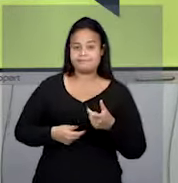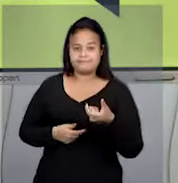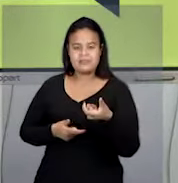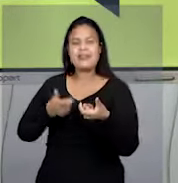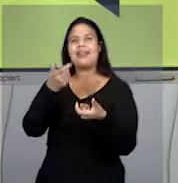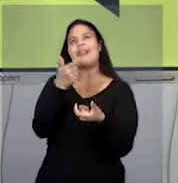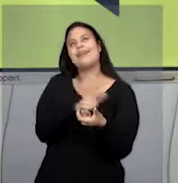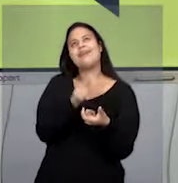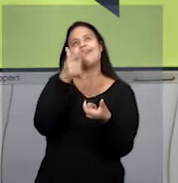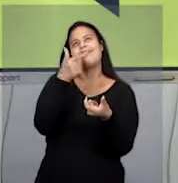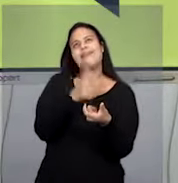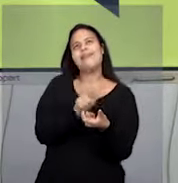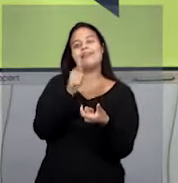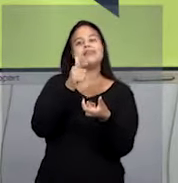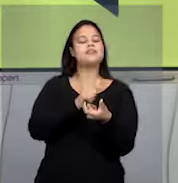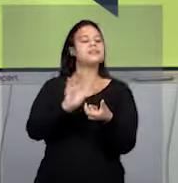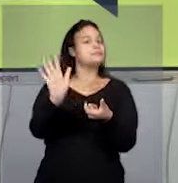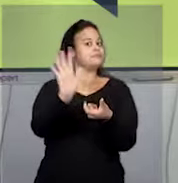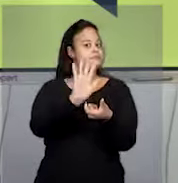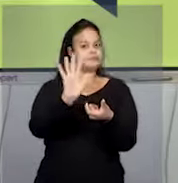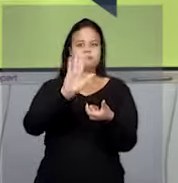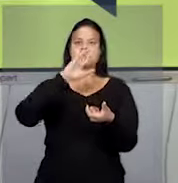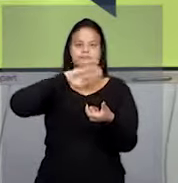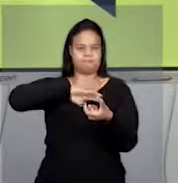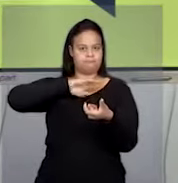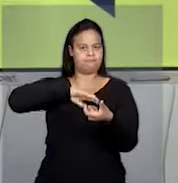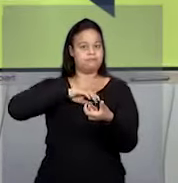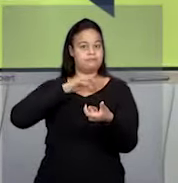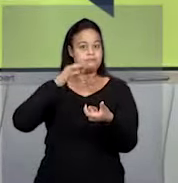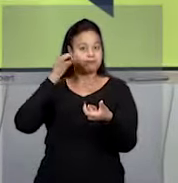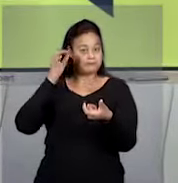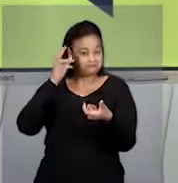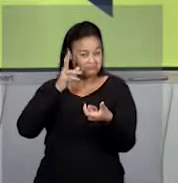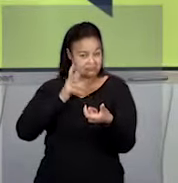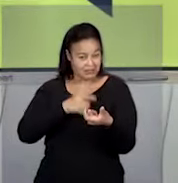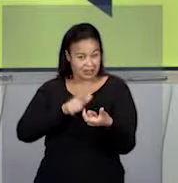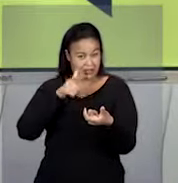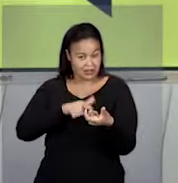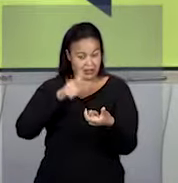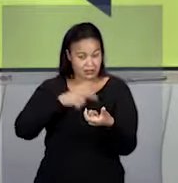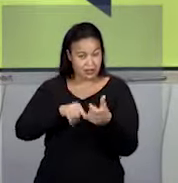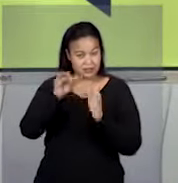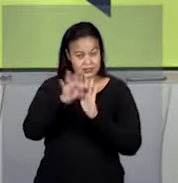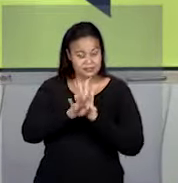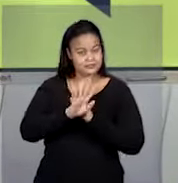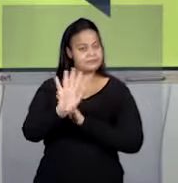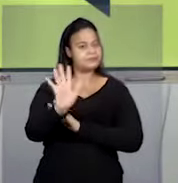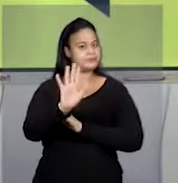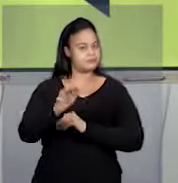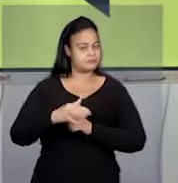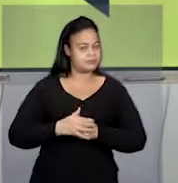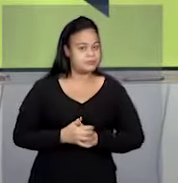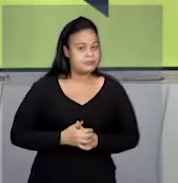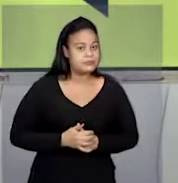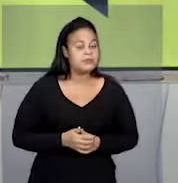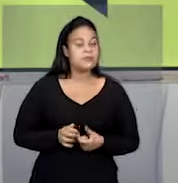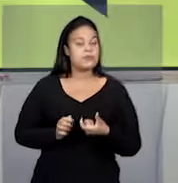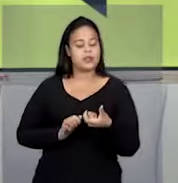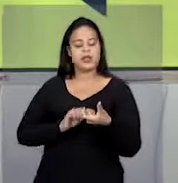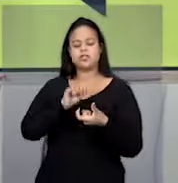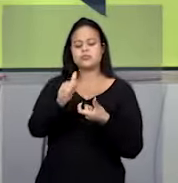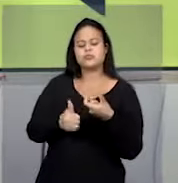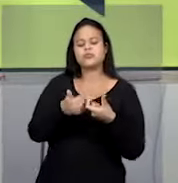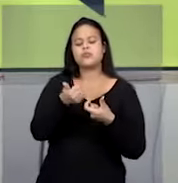repetir toda hora. Então, o que nós vamos ver é isso. Nós vamos identificar palavras no texto que são substituídas